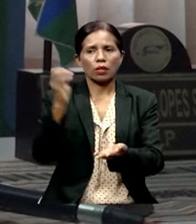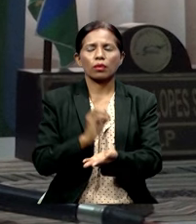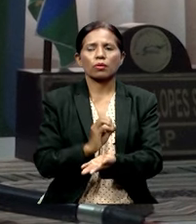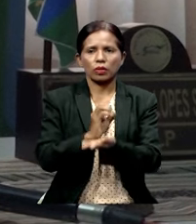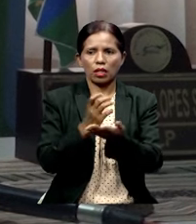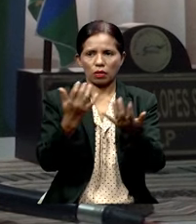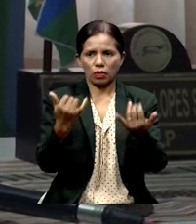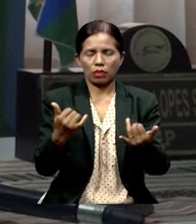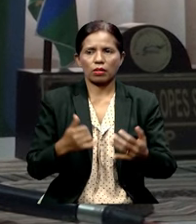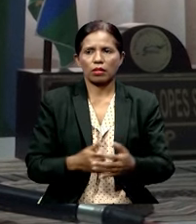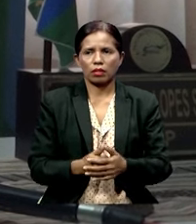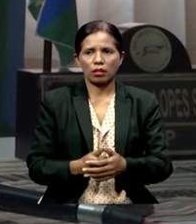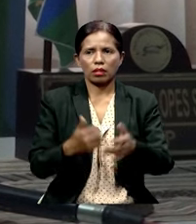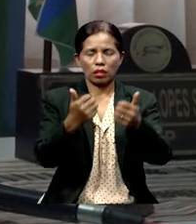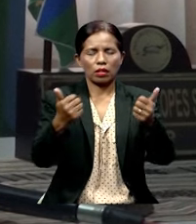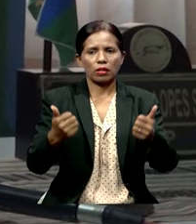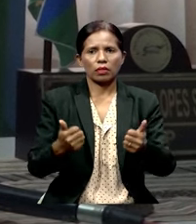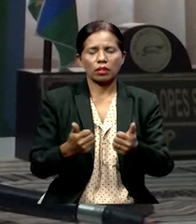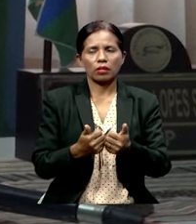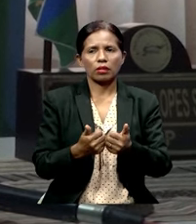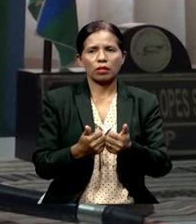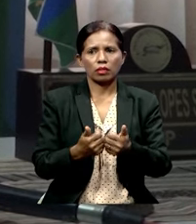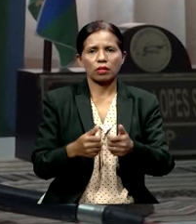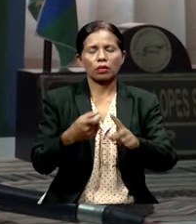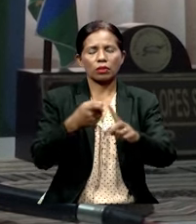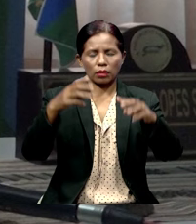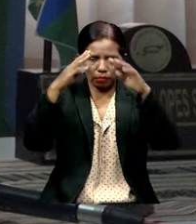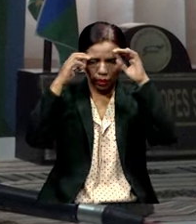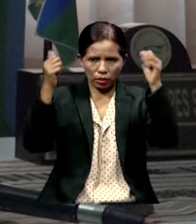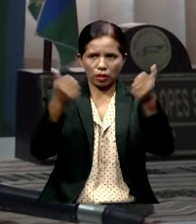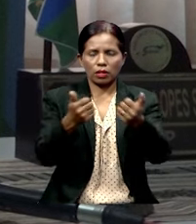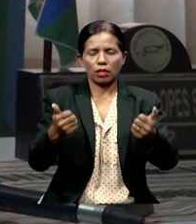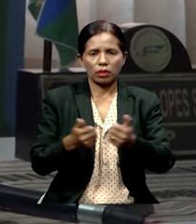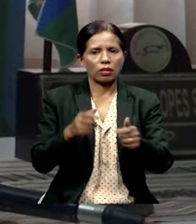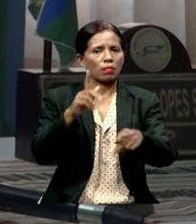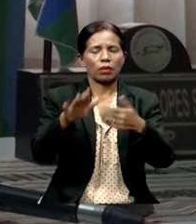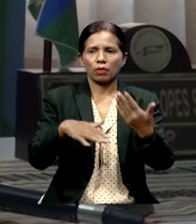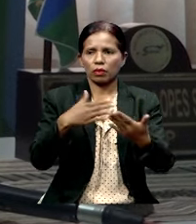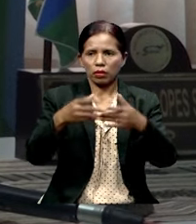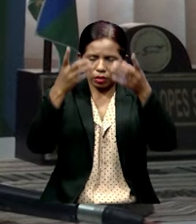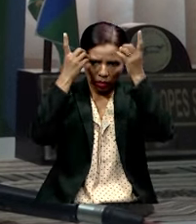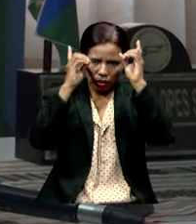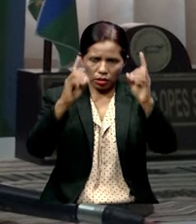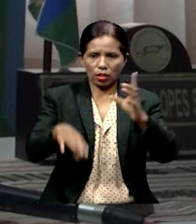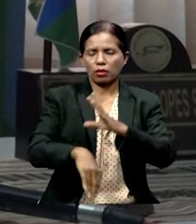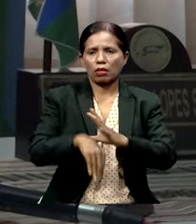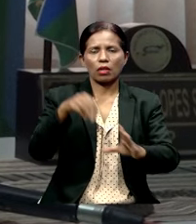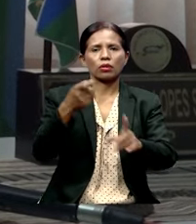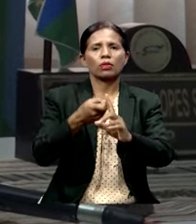dan ninia autoridade sira ha ho que da su presidente autoridade ho ni adjunto sira decidi resigna an